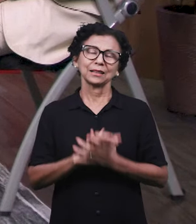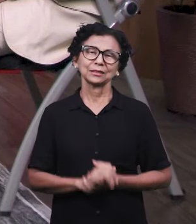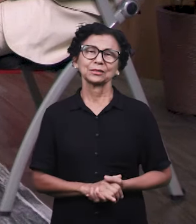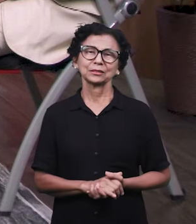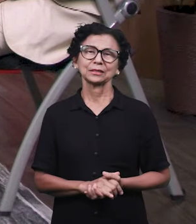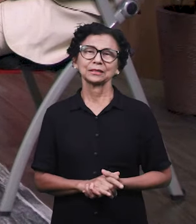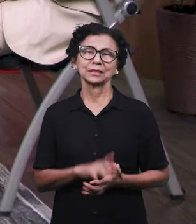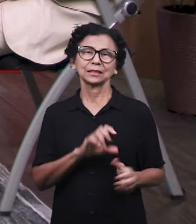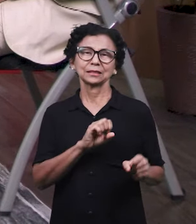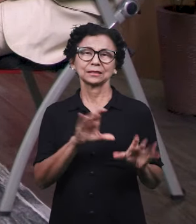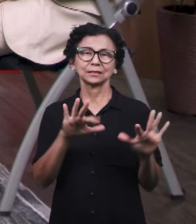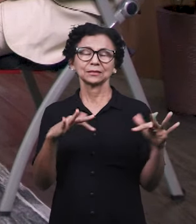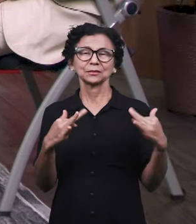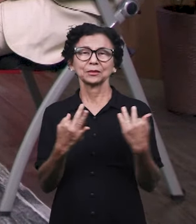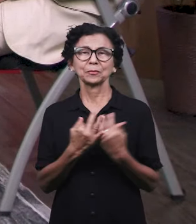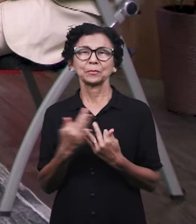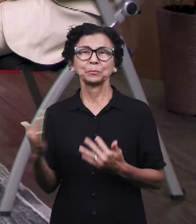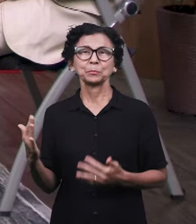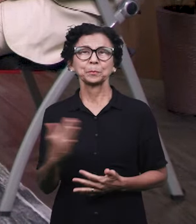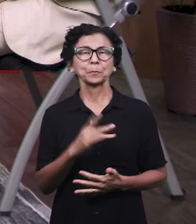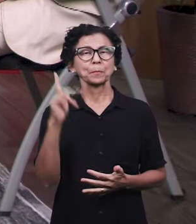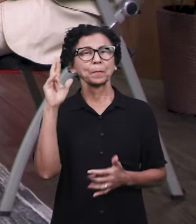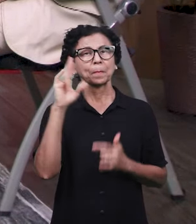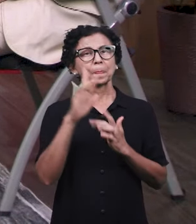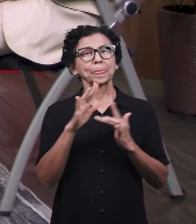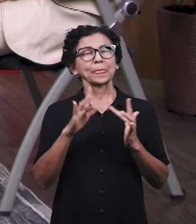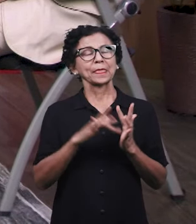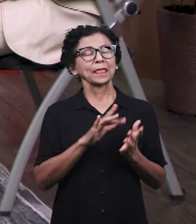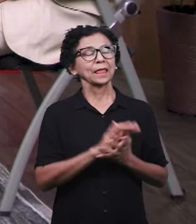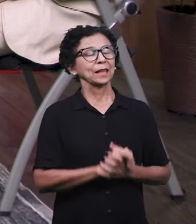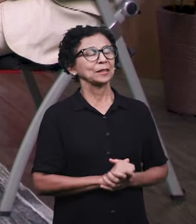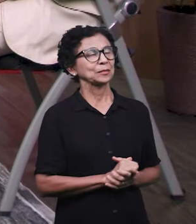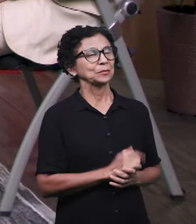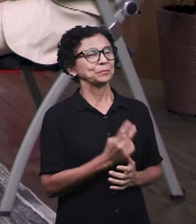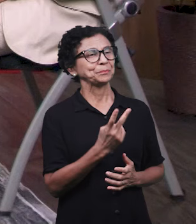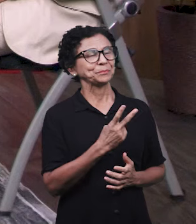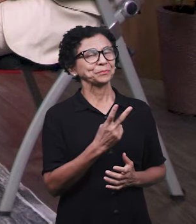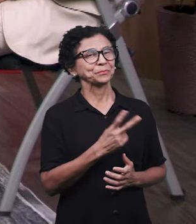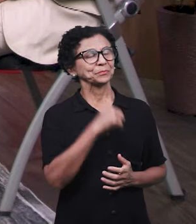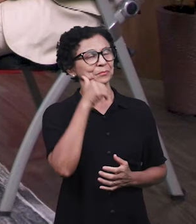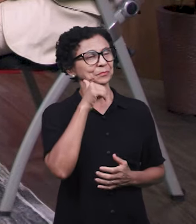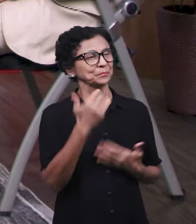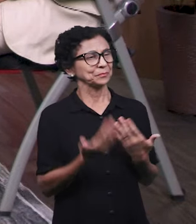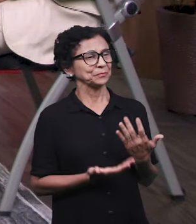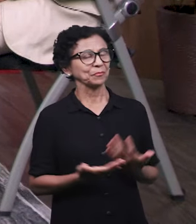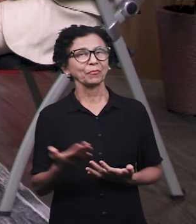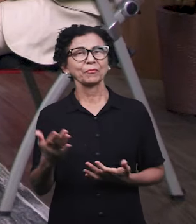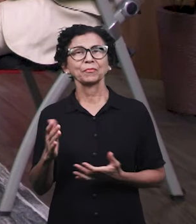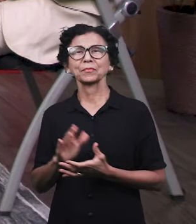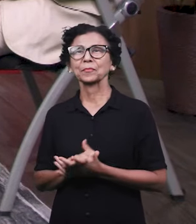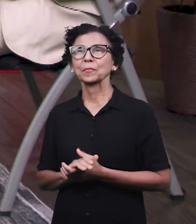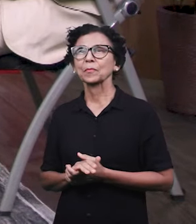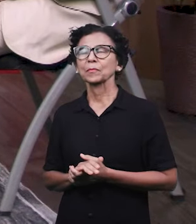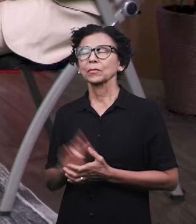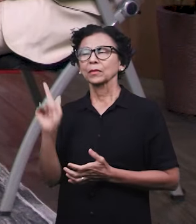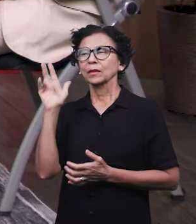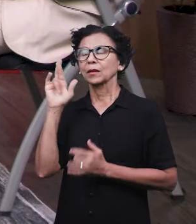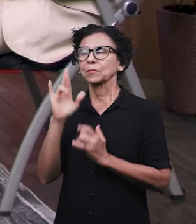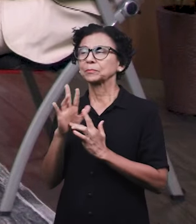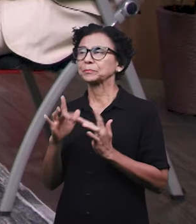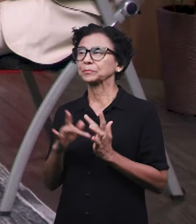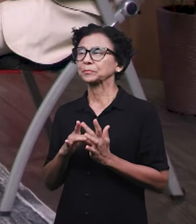do Senhor, irmã Fernanda. Paz do Senhor, irmã Kézia. Paz do Senhor, Uma pastor. honra ter você aqui. Paz, Senhor, Pastor Tiago. Paz do Senhor a